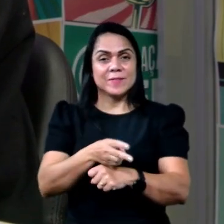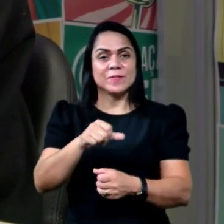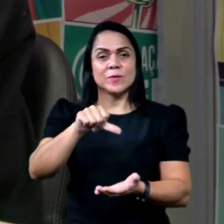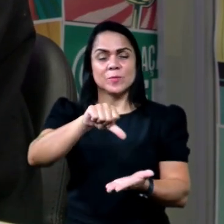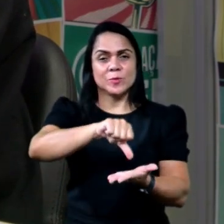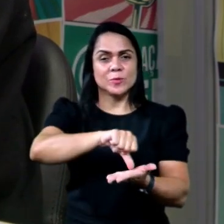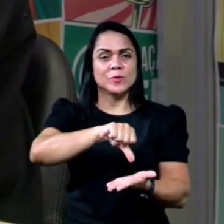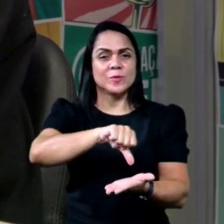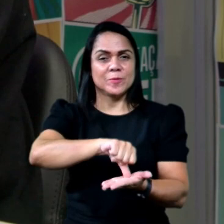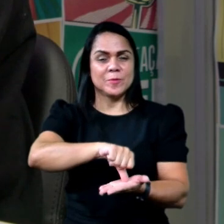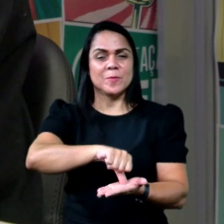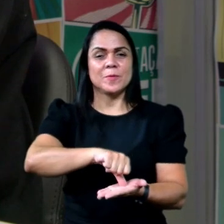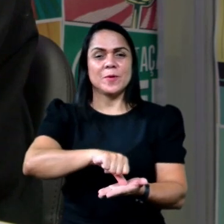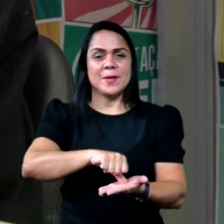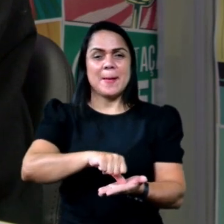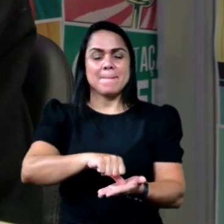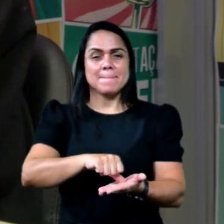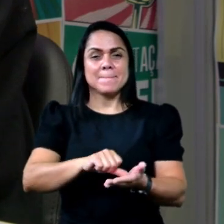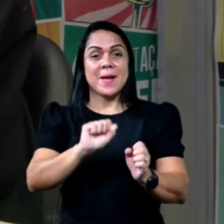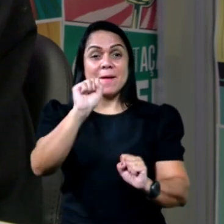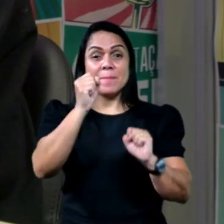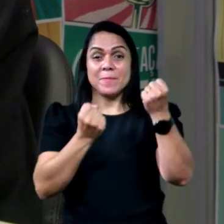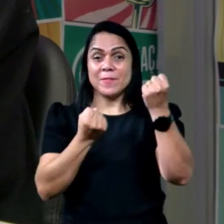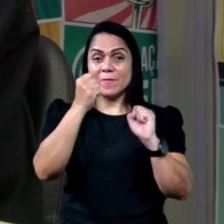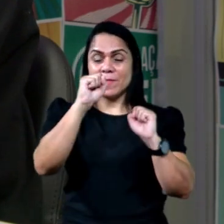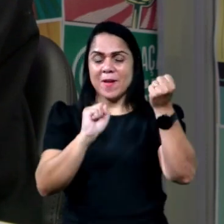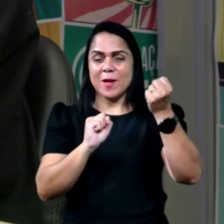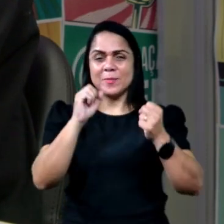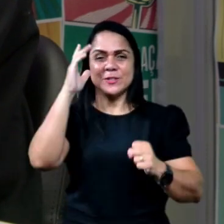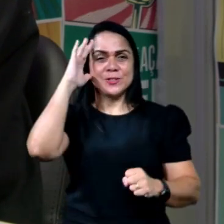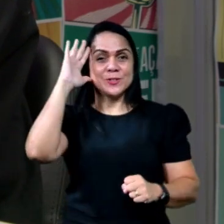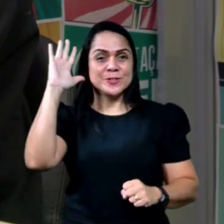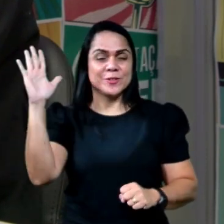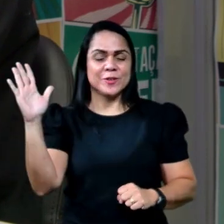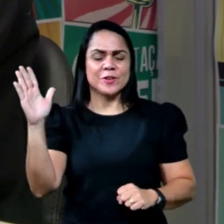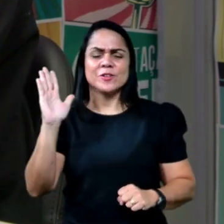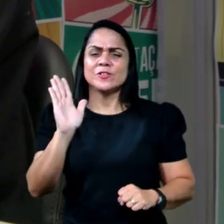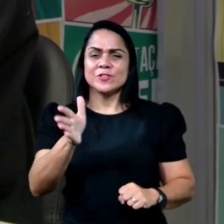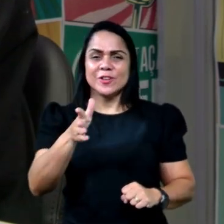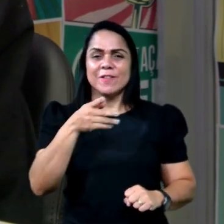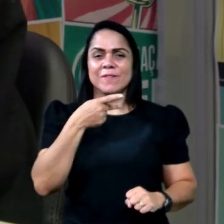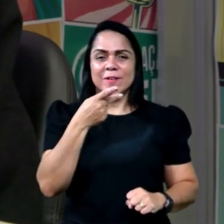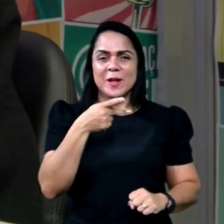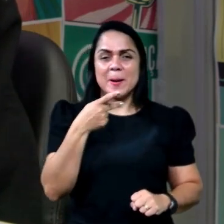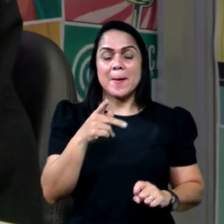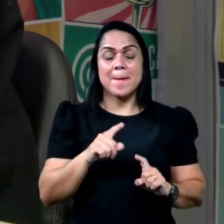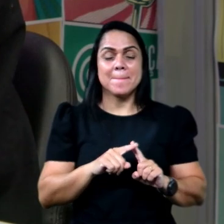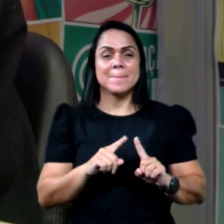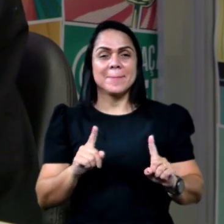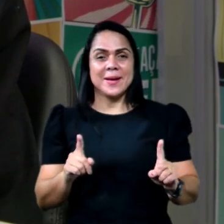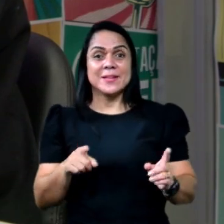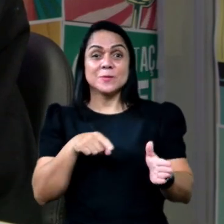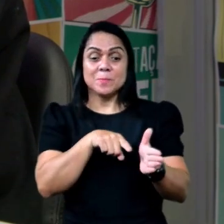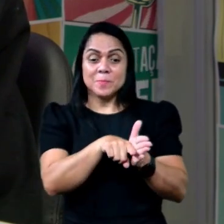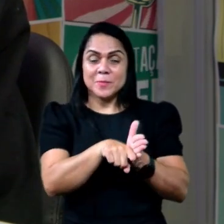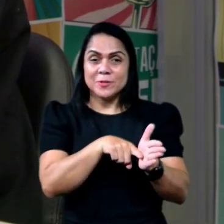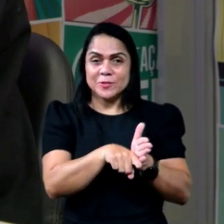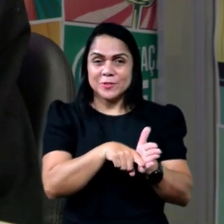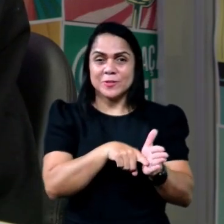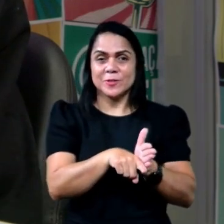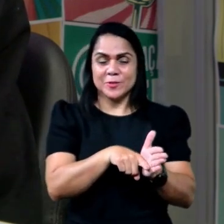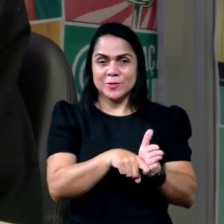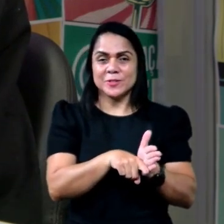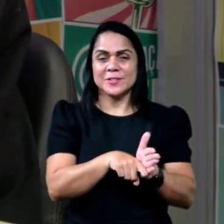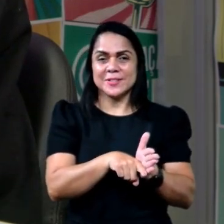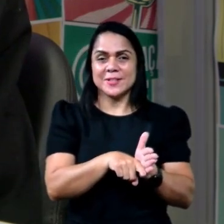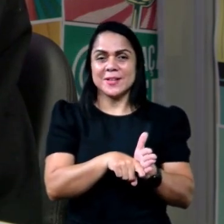ar, sobre a Pequena Fábrica de Sonhos. Eu já disse isso algumas vezes, mas eu otimizo minhas pesquisas. A Pequena Fábrica de